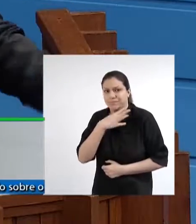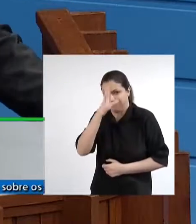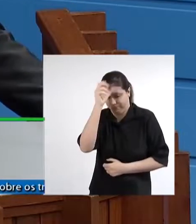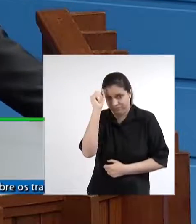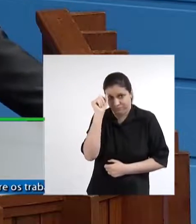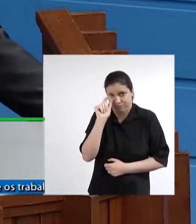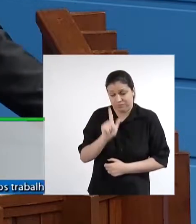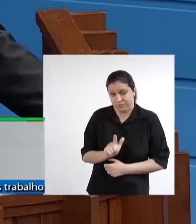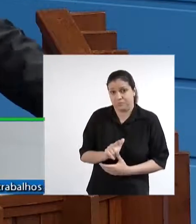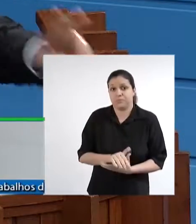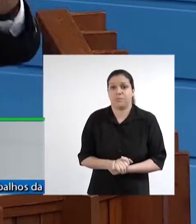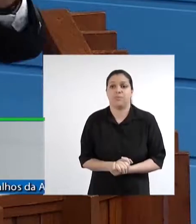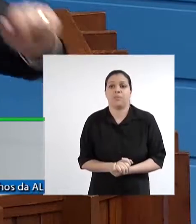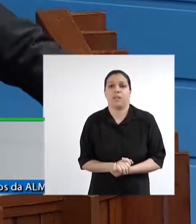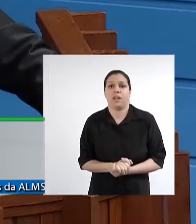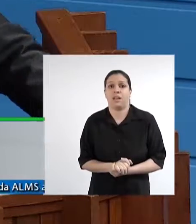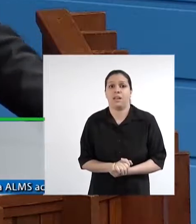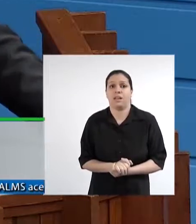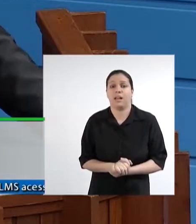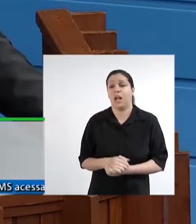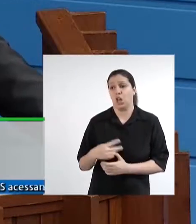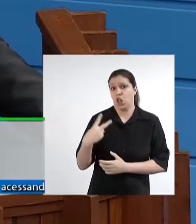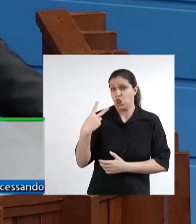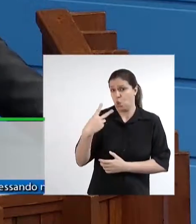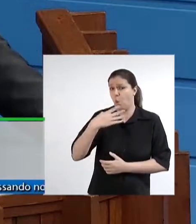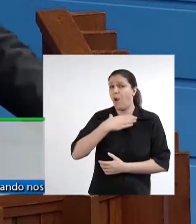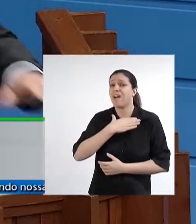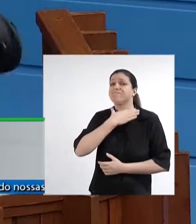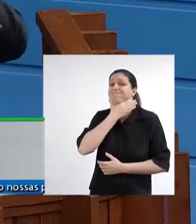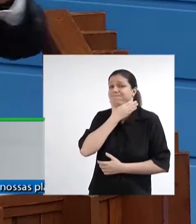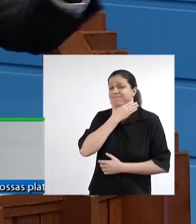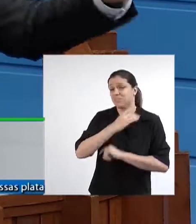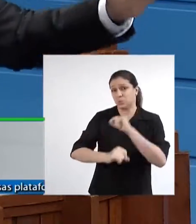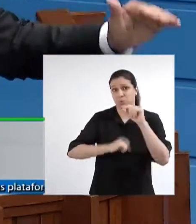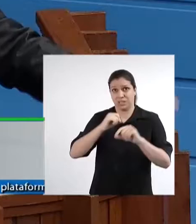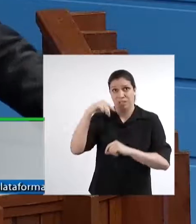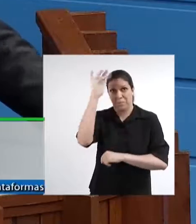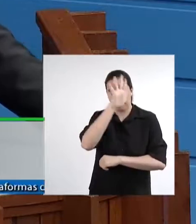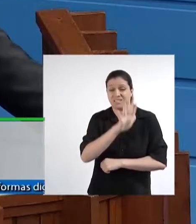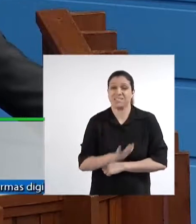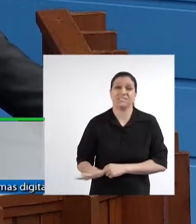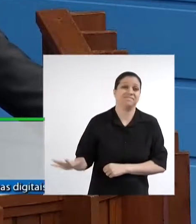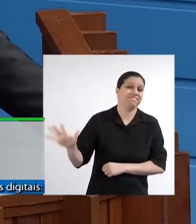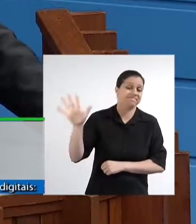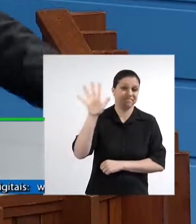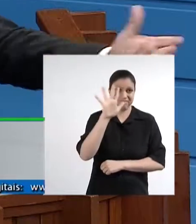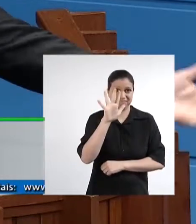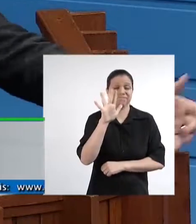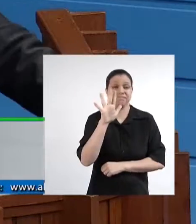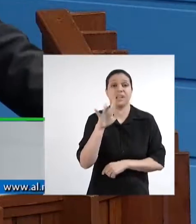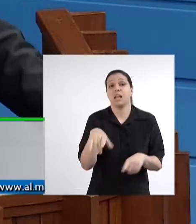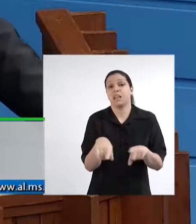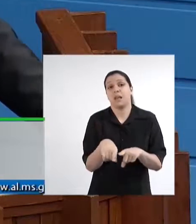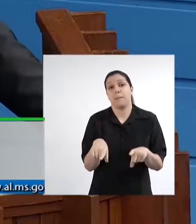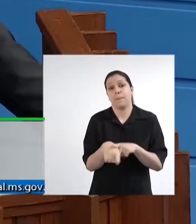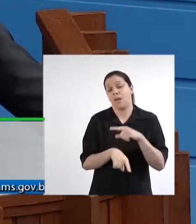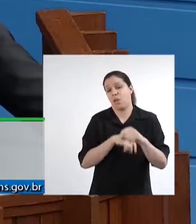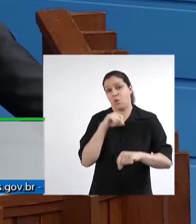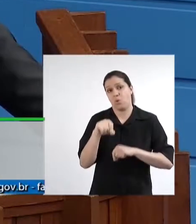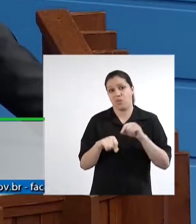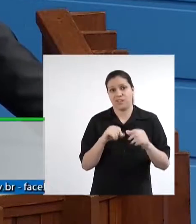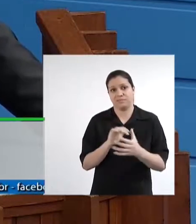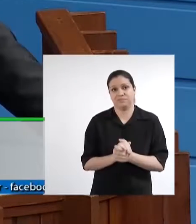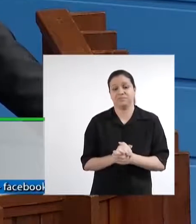Sul. E lá, deputado Marçal, foram 2 crises. Uma, a crise nacional, que atingiu todo o país. E a outra,